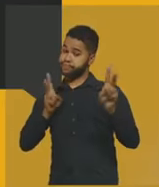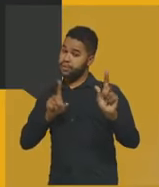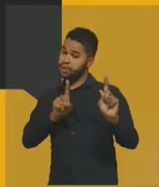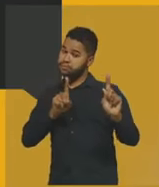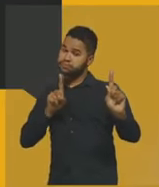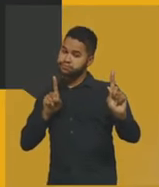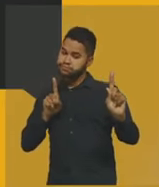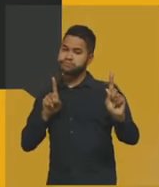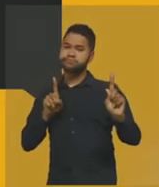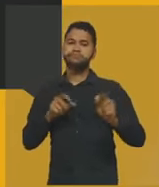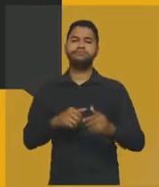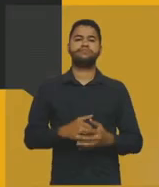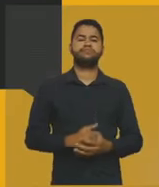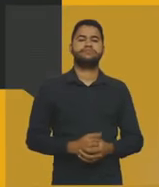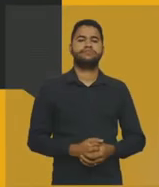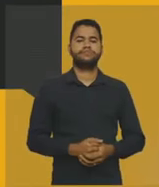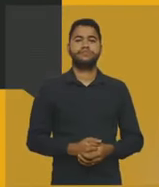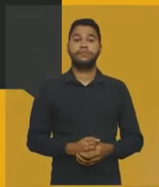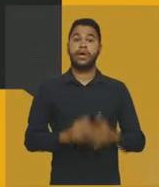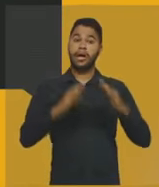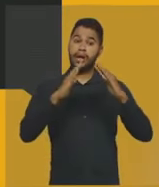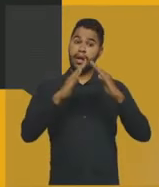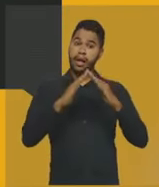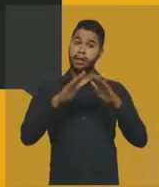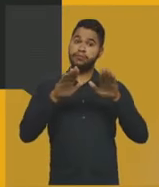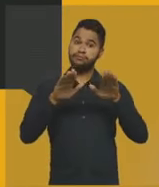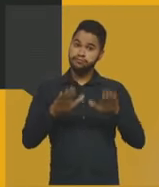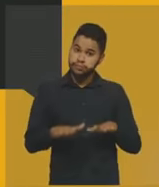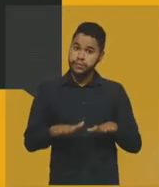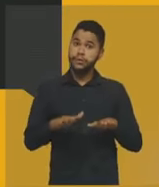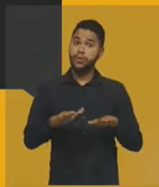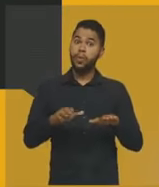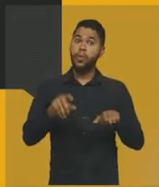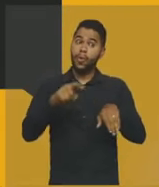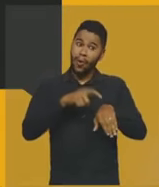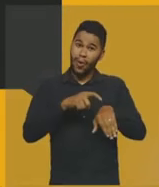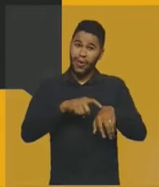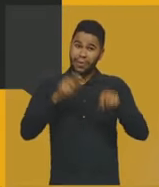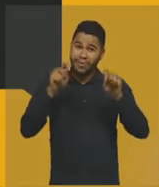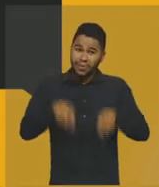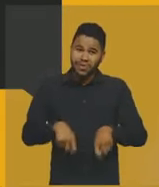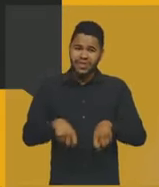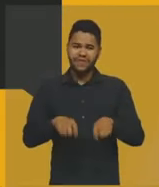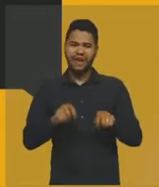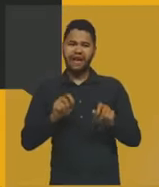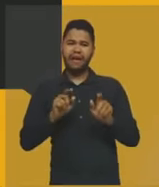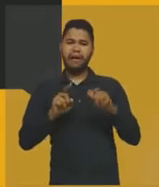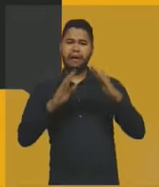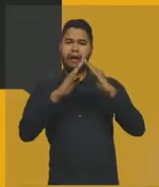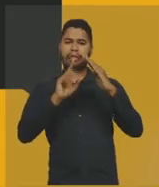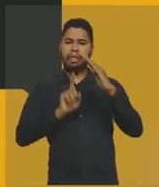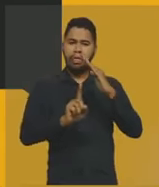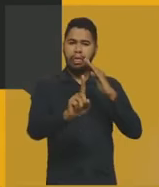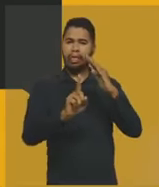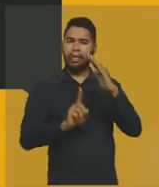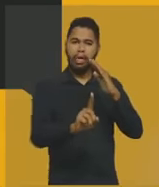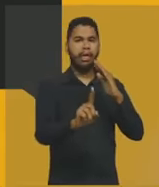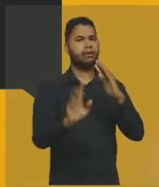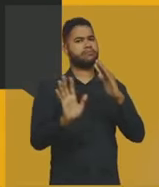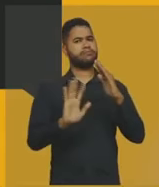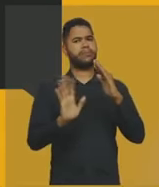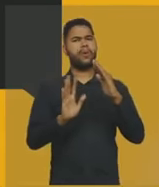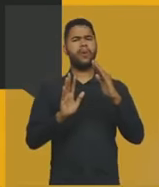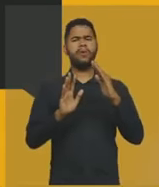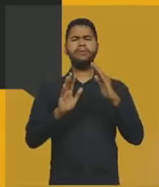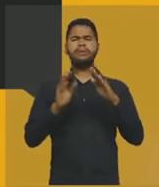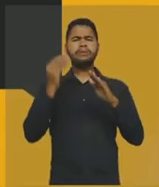distante, stay at home, ficar em casa sempre que possível, né, evitar sair toda hora, o máximo